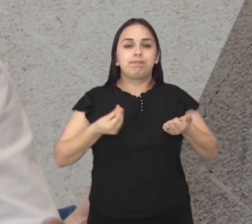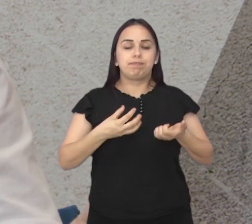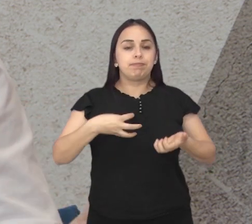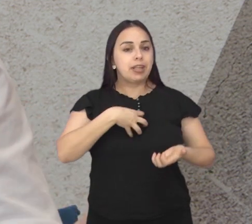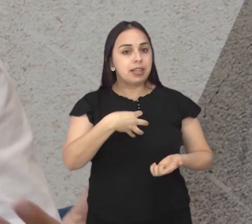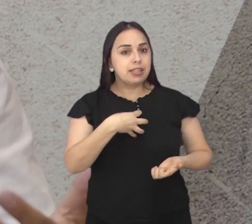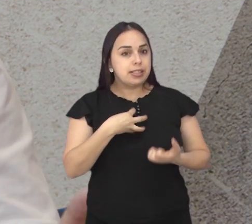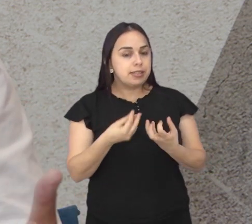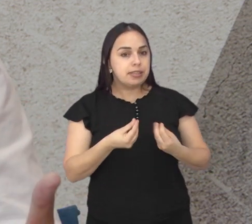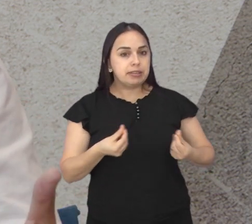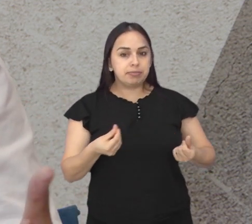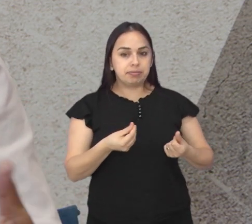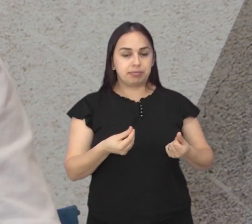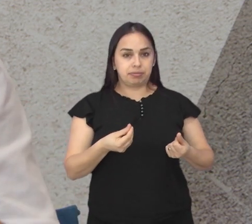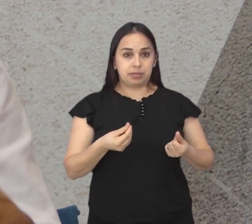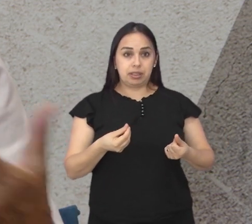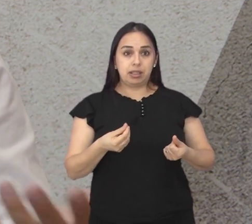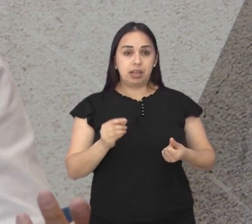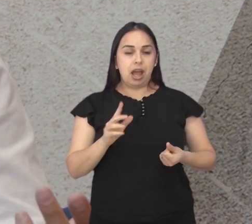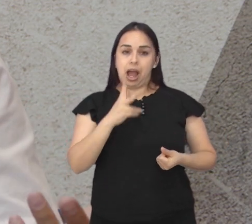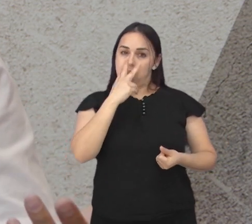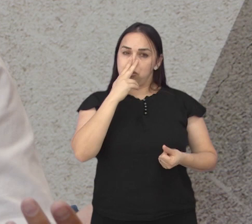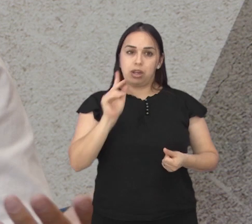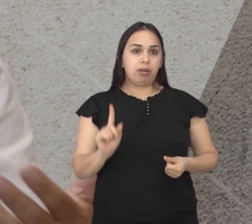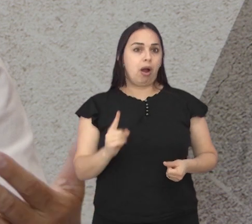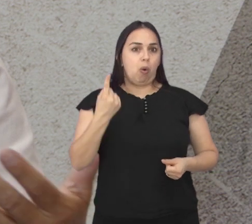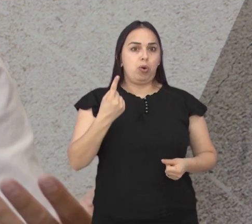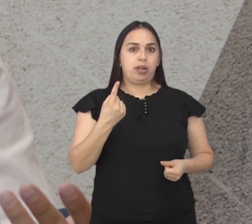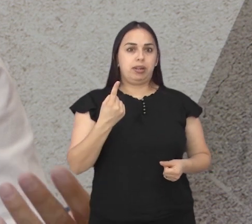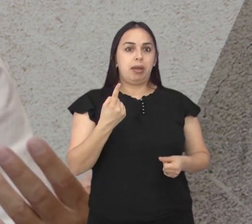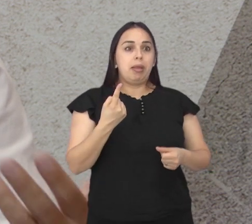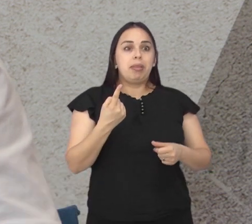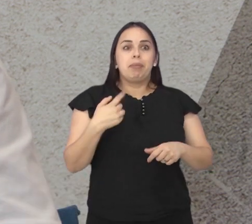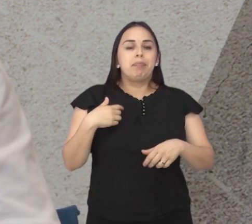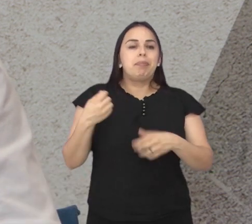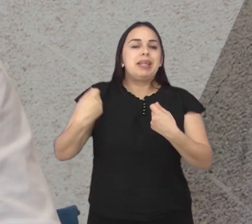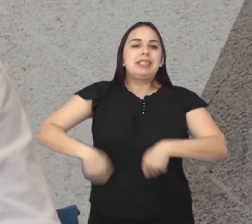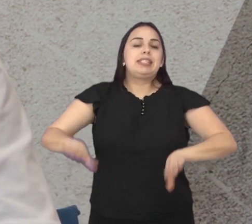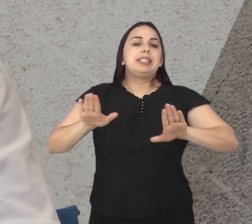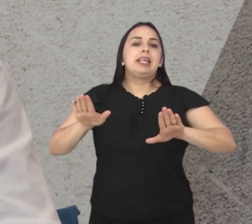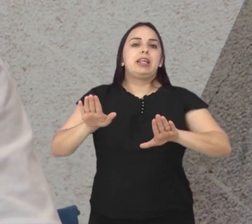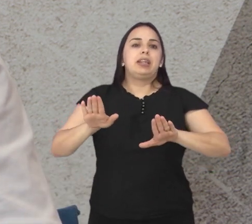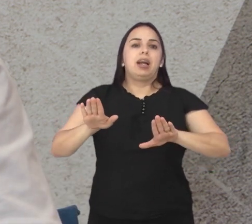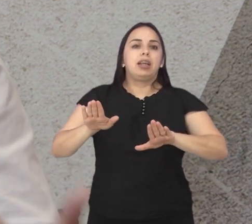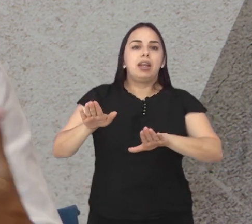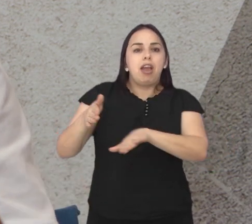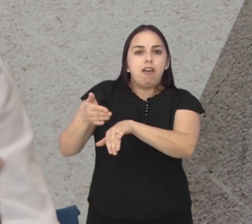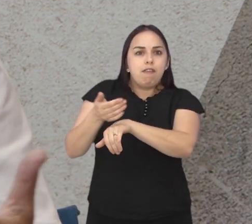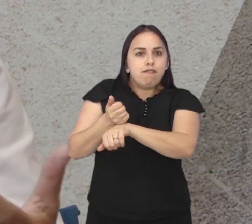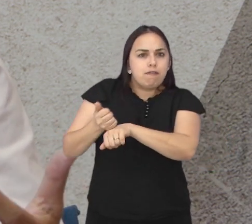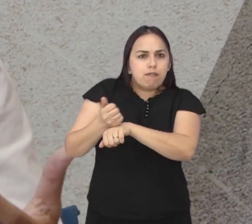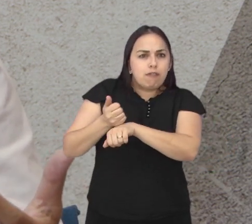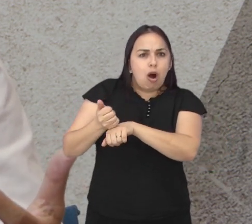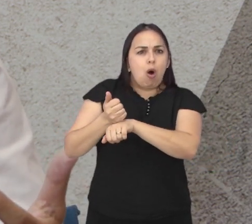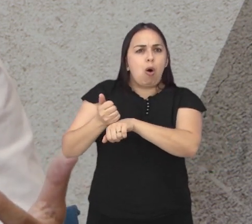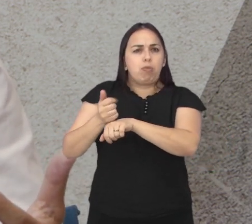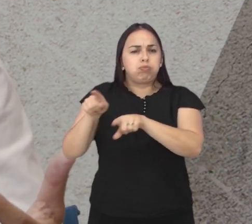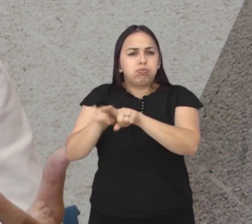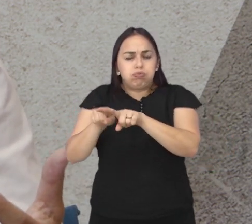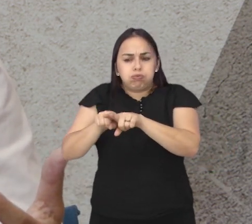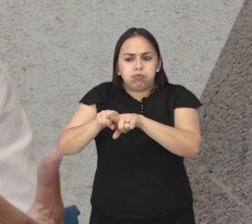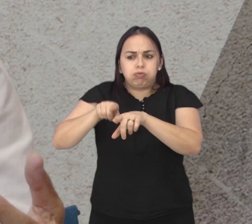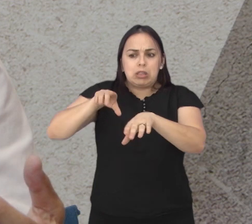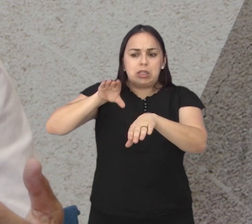profissão do mecânico é a única uma das únicas, pelo menos, que não exige que você tenha uma formação. mas você tem que ter uma certa